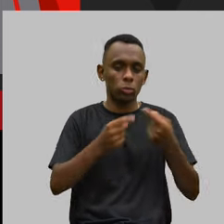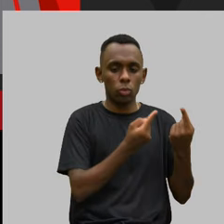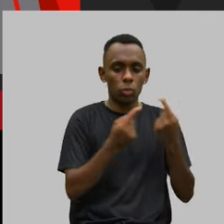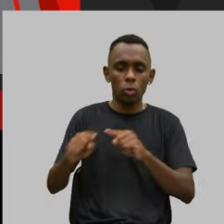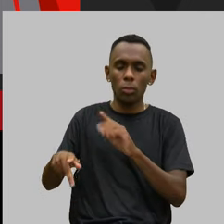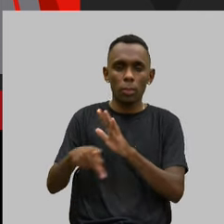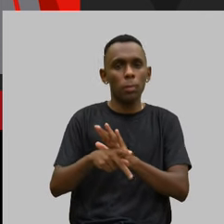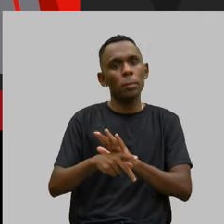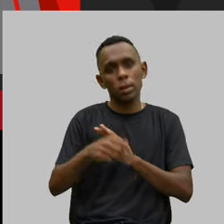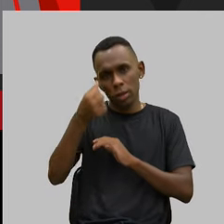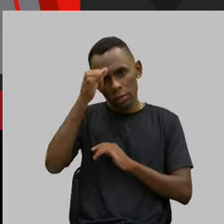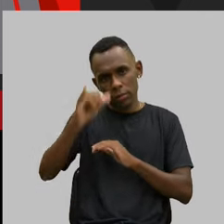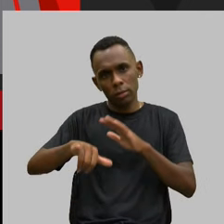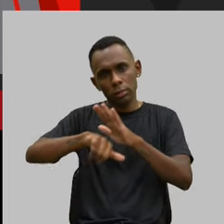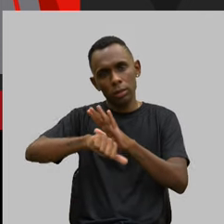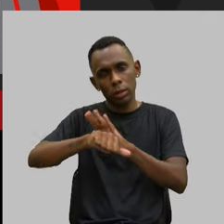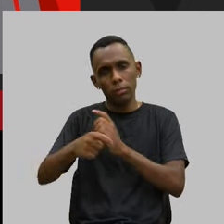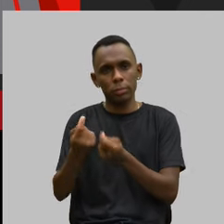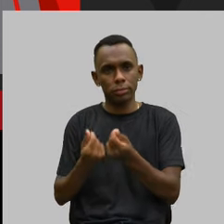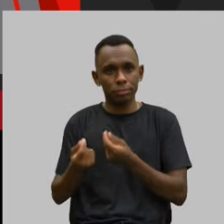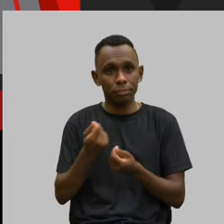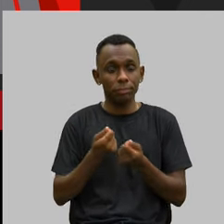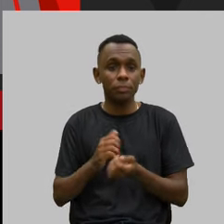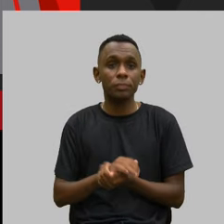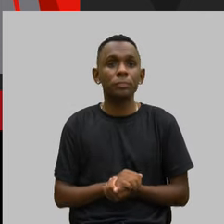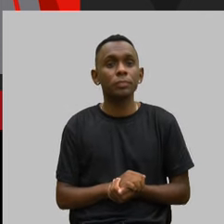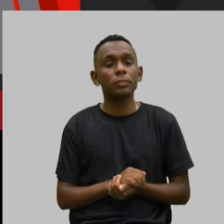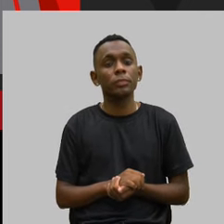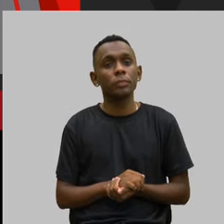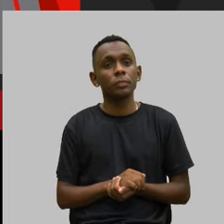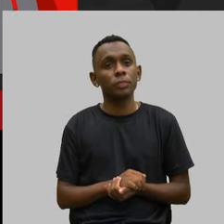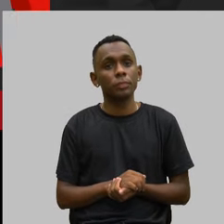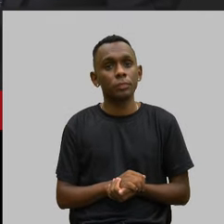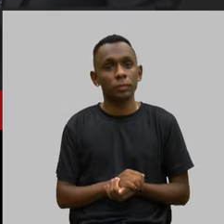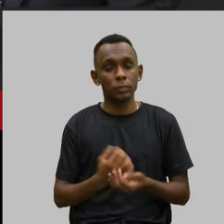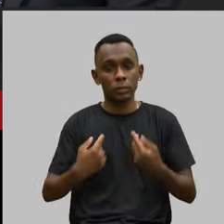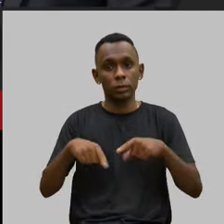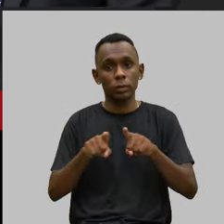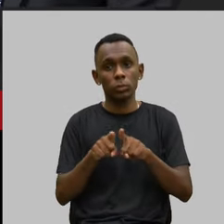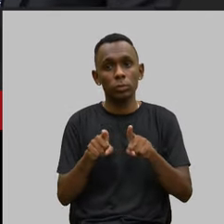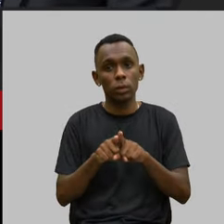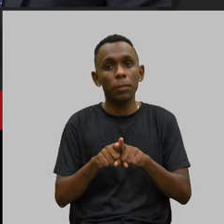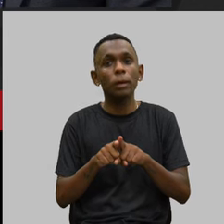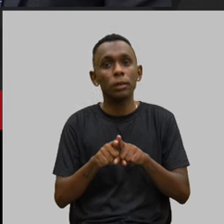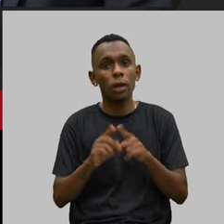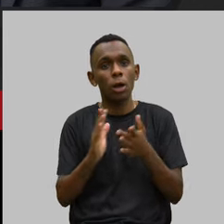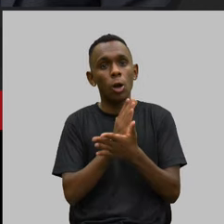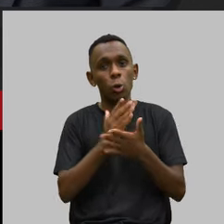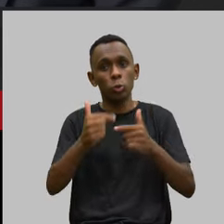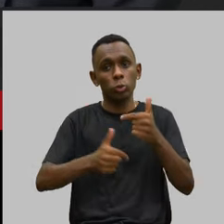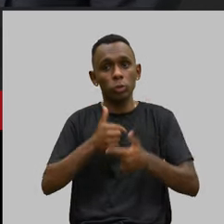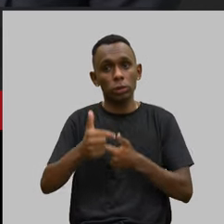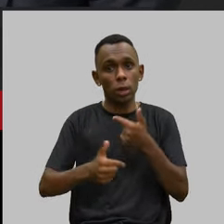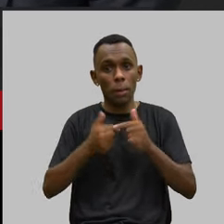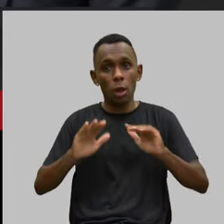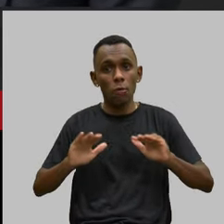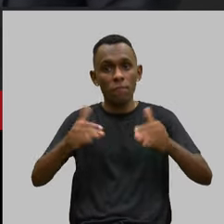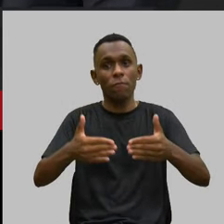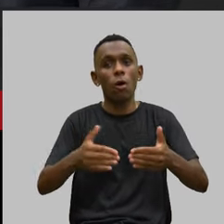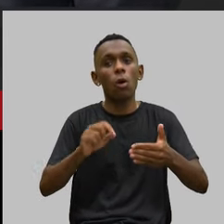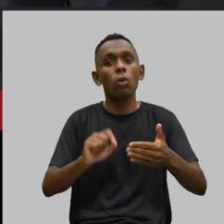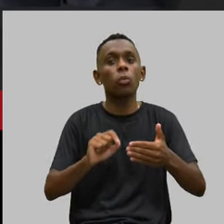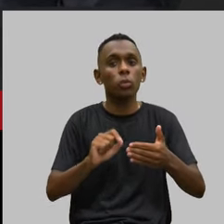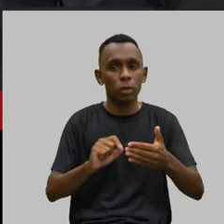su negação em seguida eu vou eu trago algumas ações de com foco